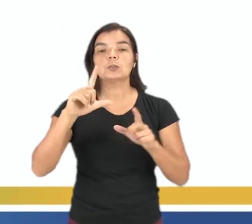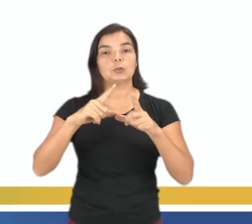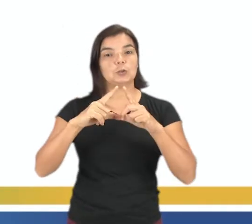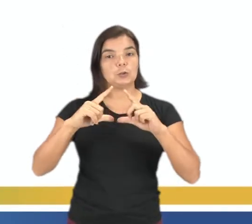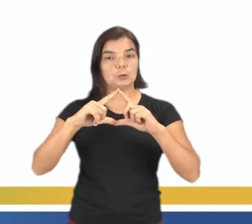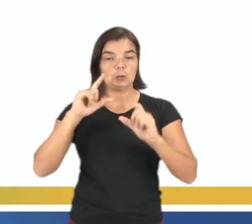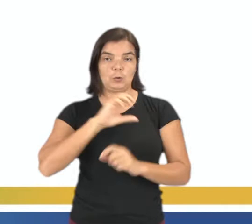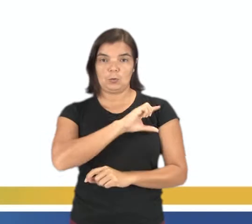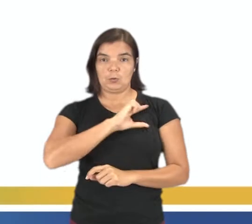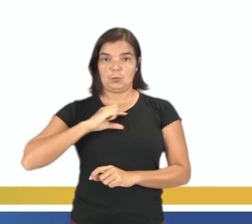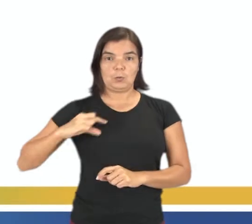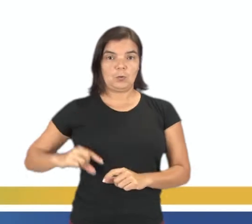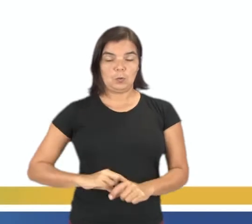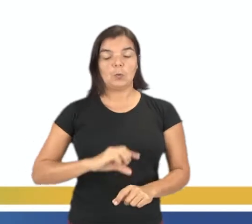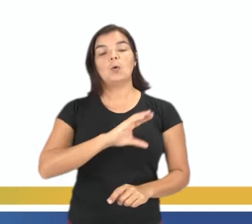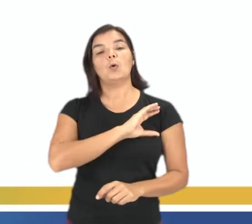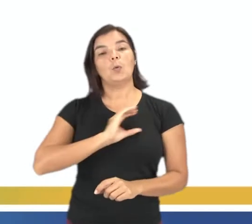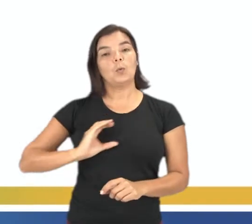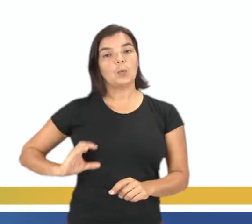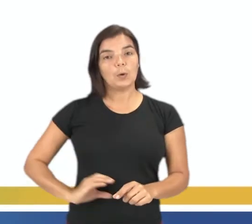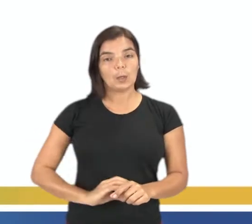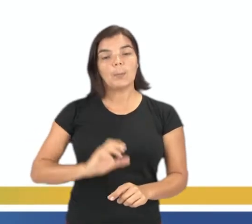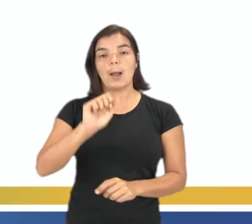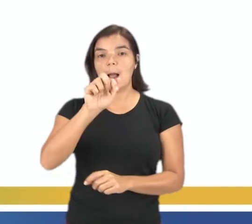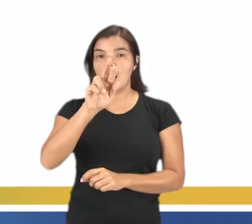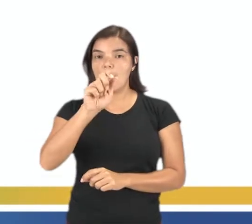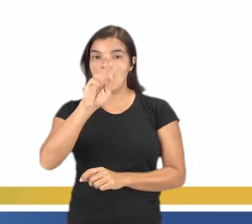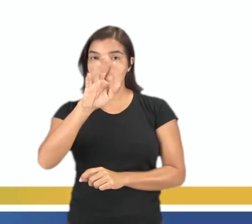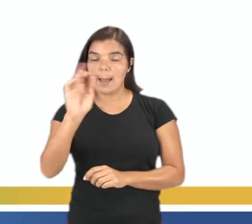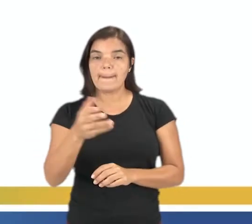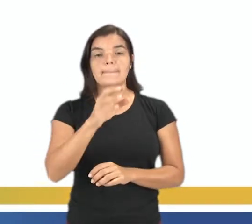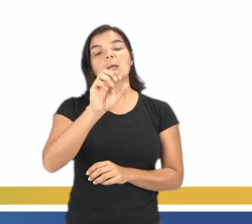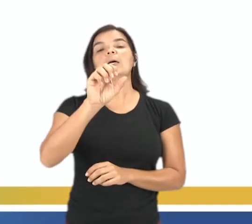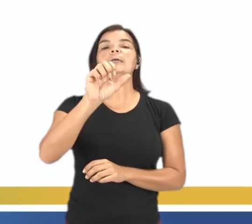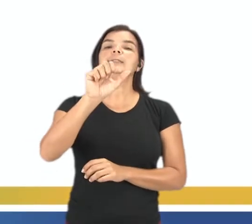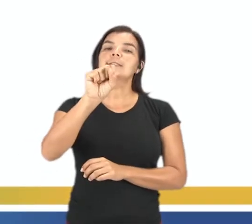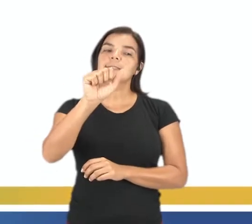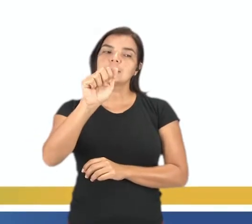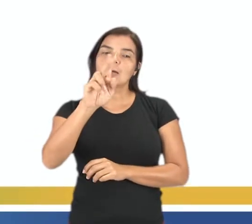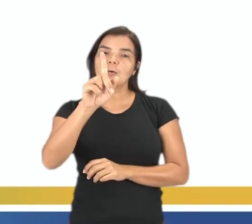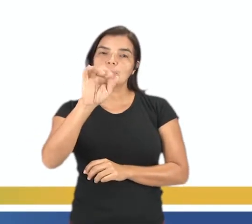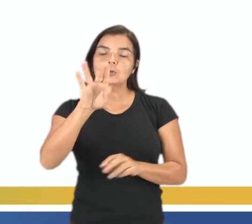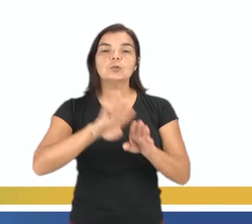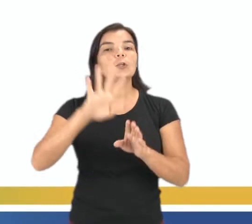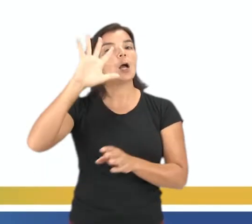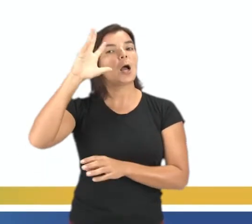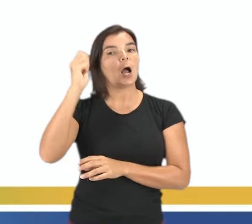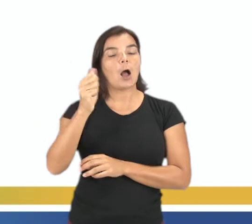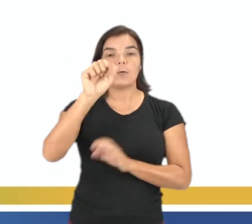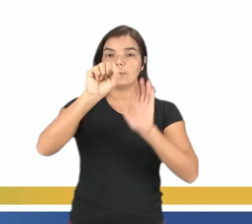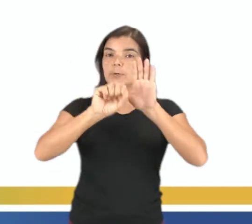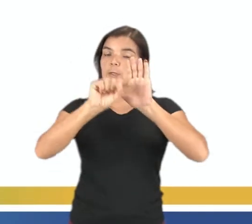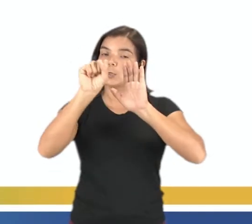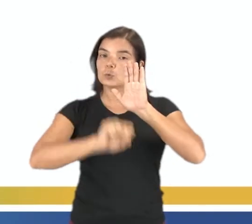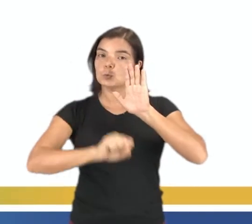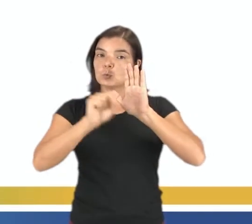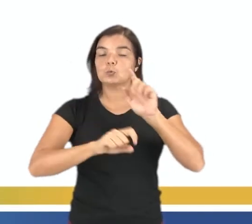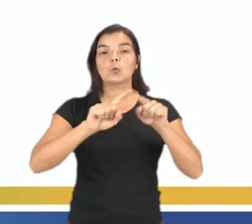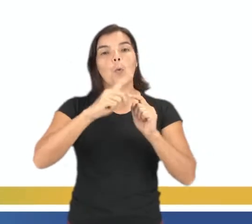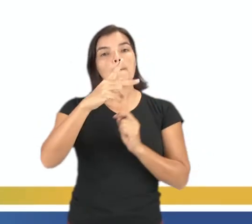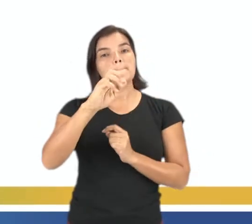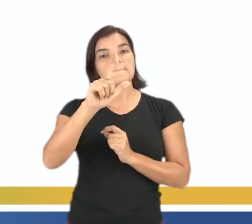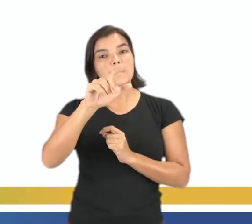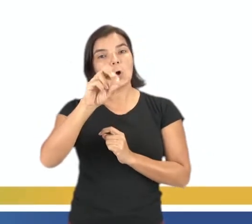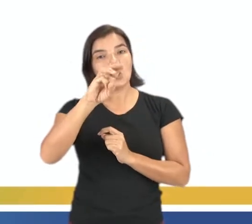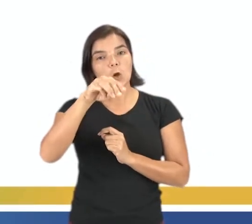Japão, Coreia do Sul, Arábia Saudita, Argentina, África do Sul, Índia, Polônia,